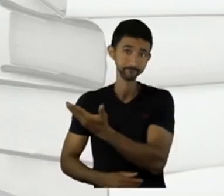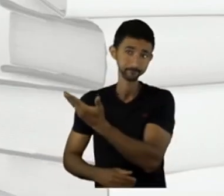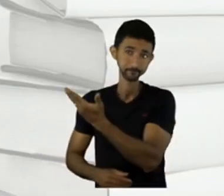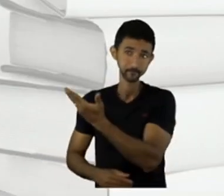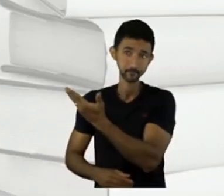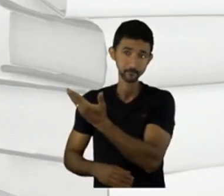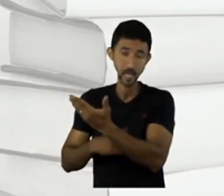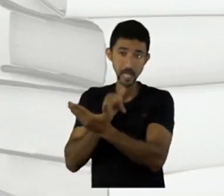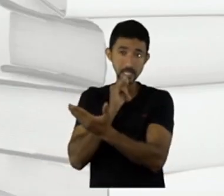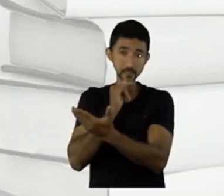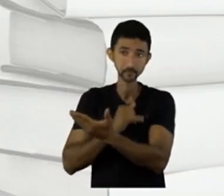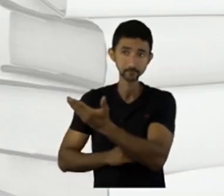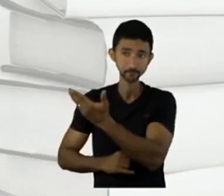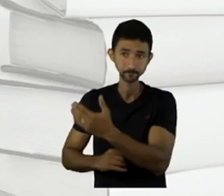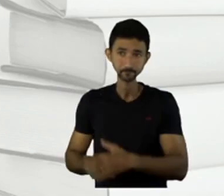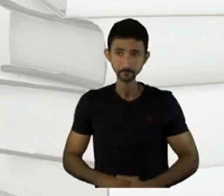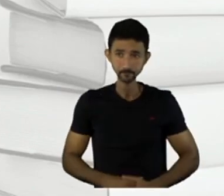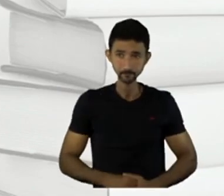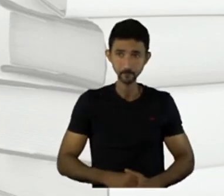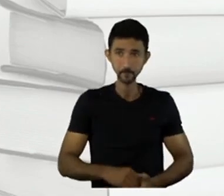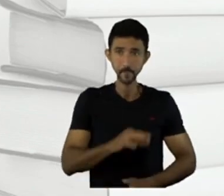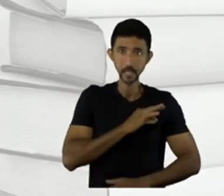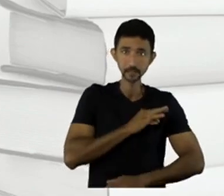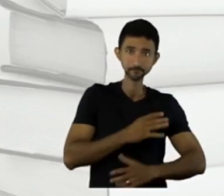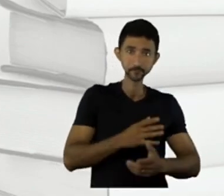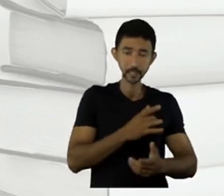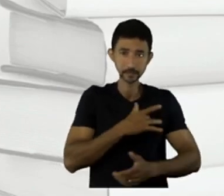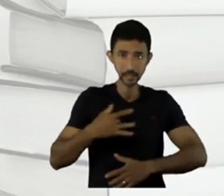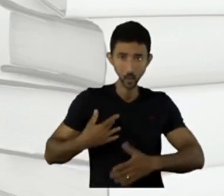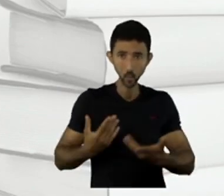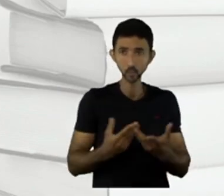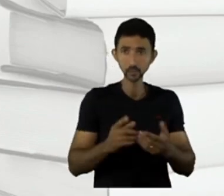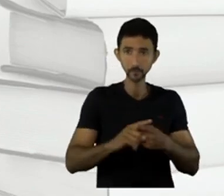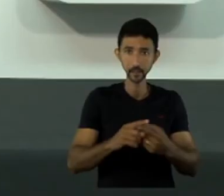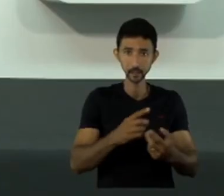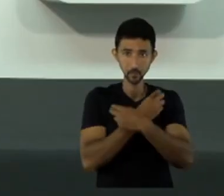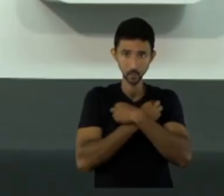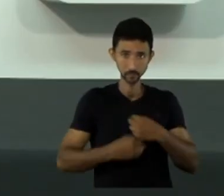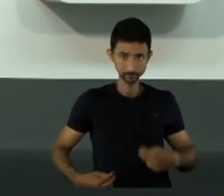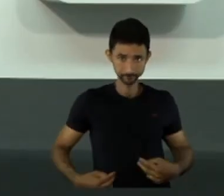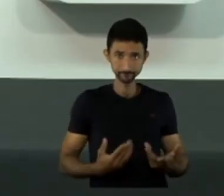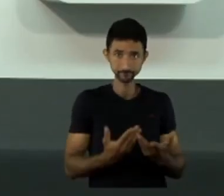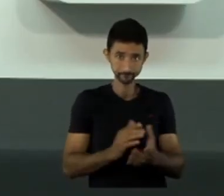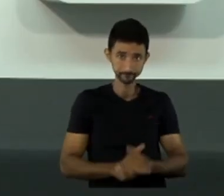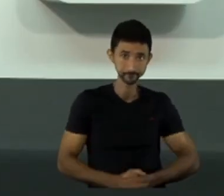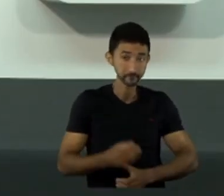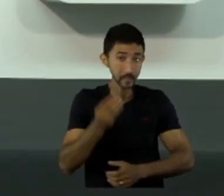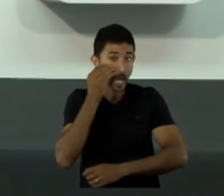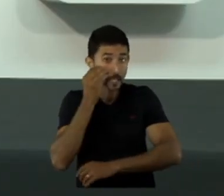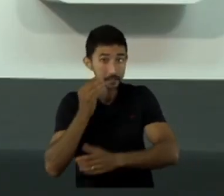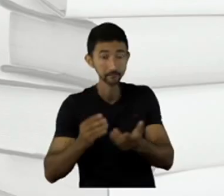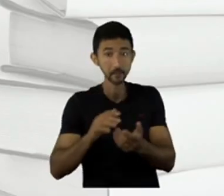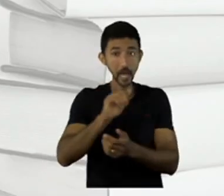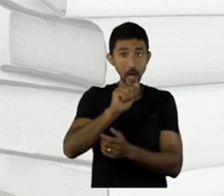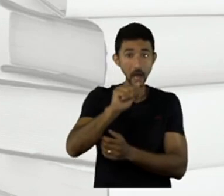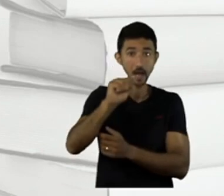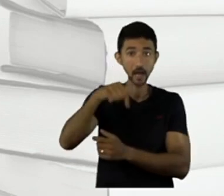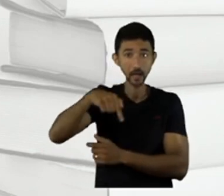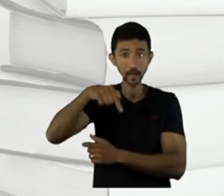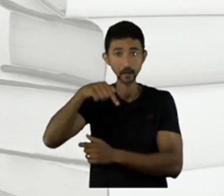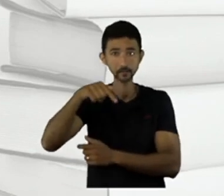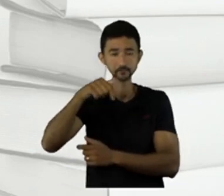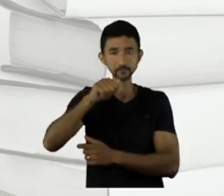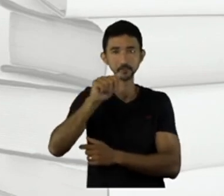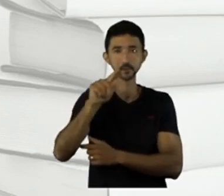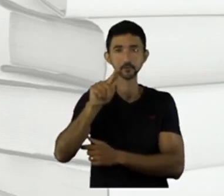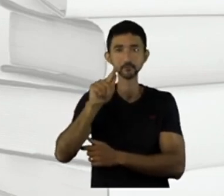Eu coloquei um exemplo para ti. Um agente de saúde e um agente de trânsito. Então, observa bem. Agente separado significa